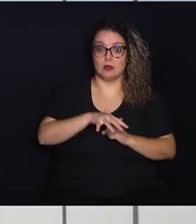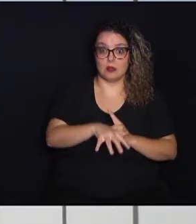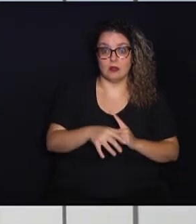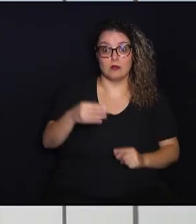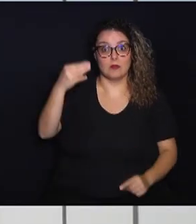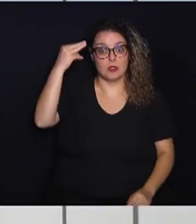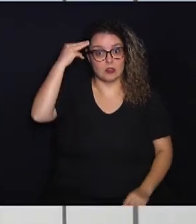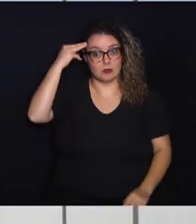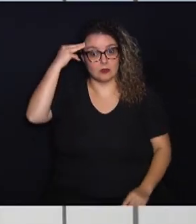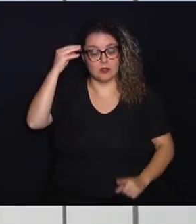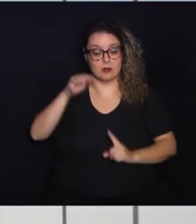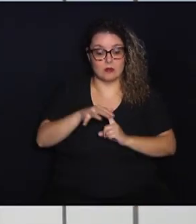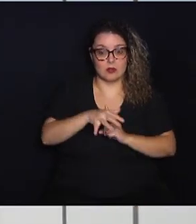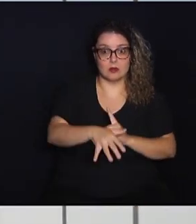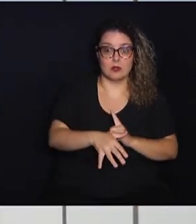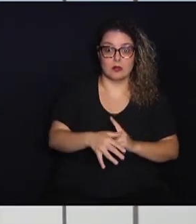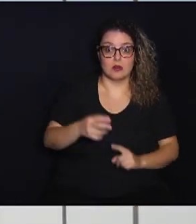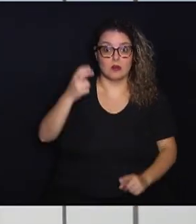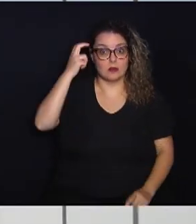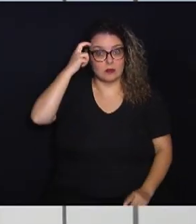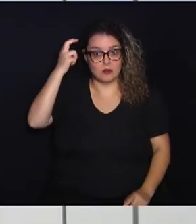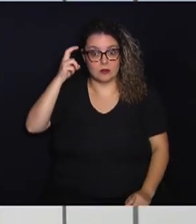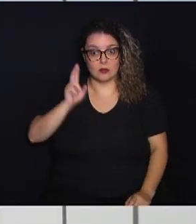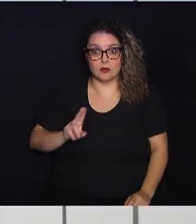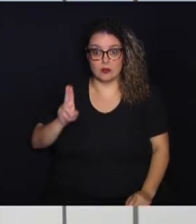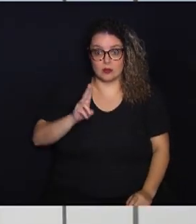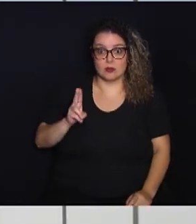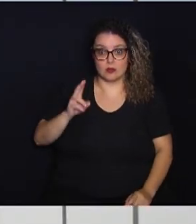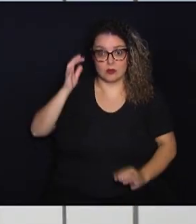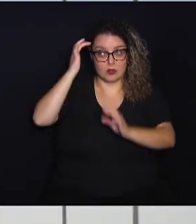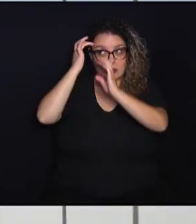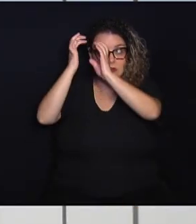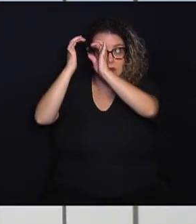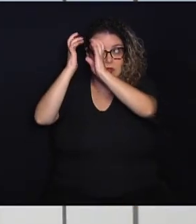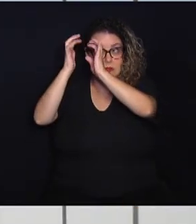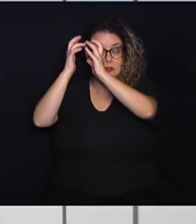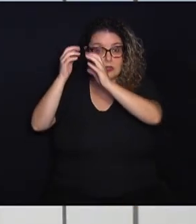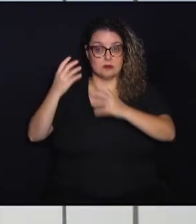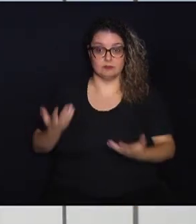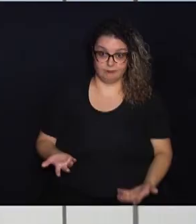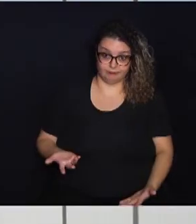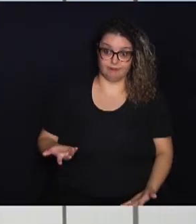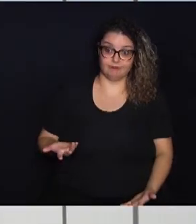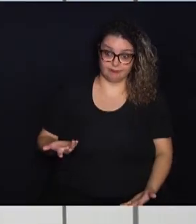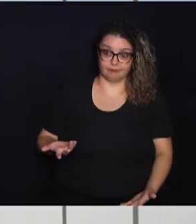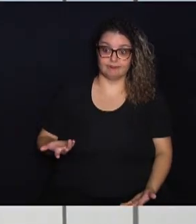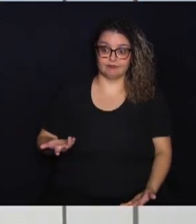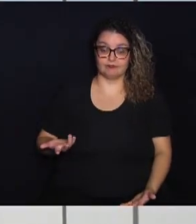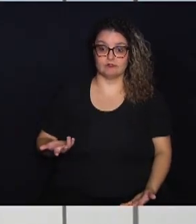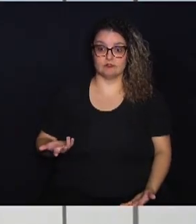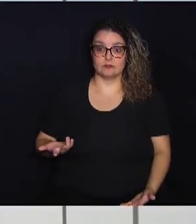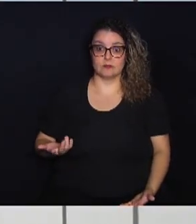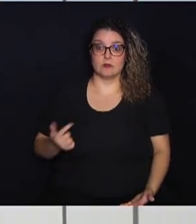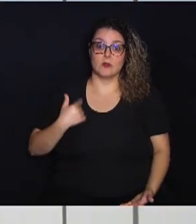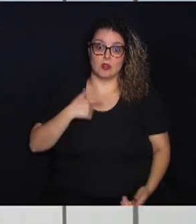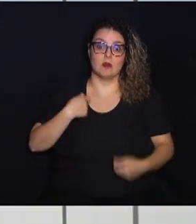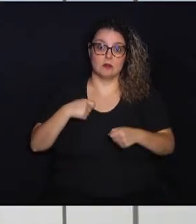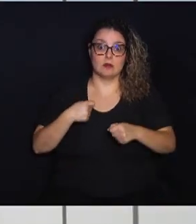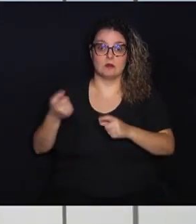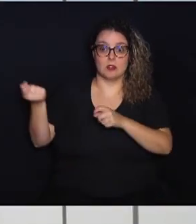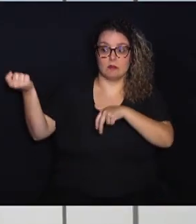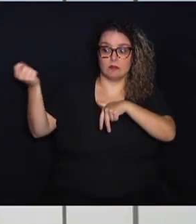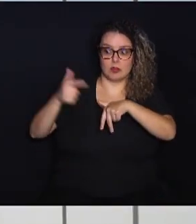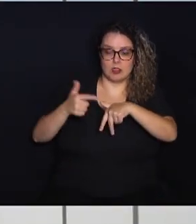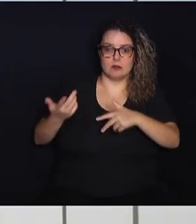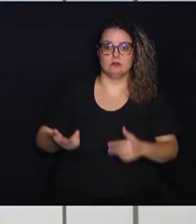memória e ela afeta a inteligência, o uso dessa máquina que a gente tem aqui dentro. Então a gente precisa tomar sol, então a